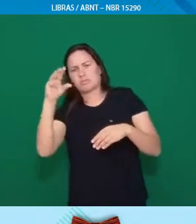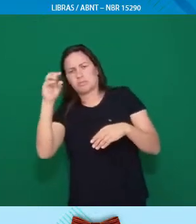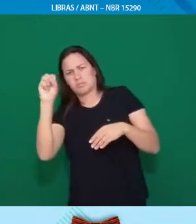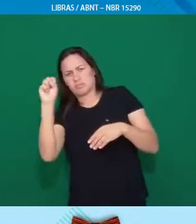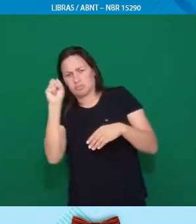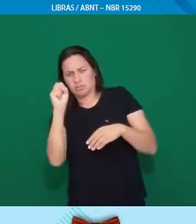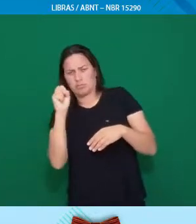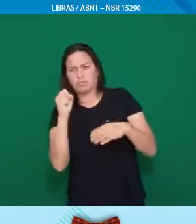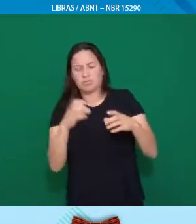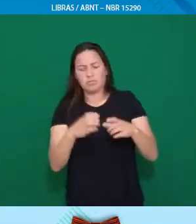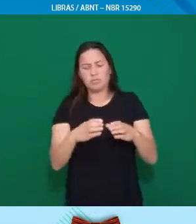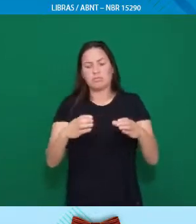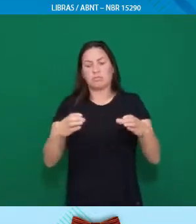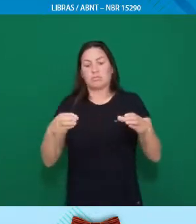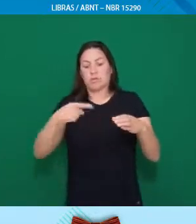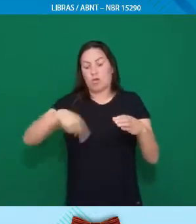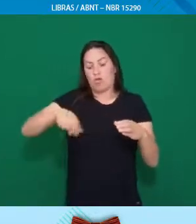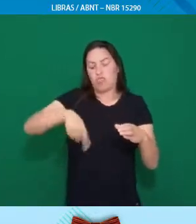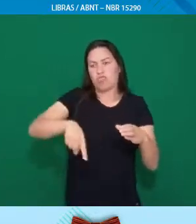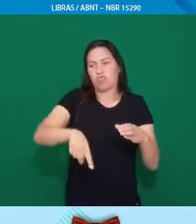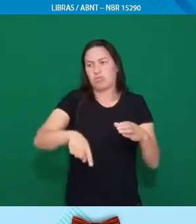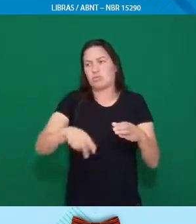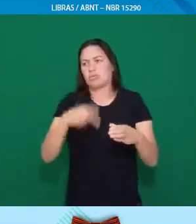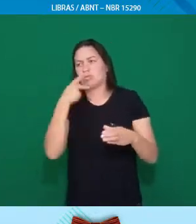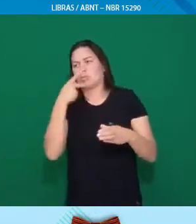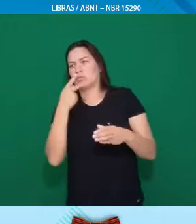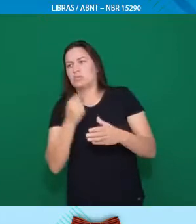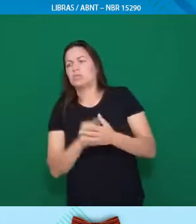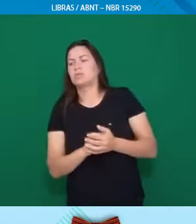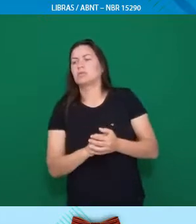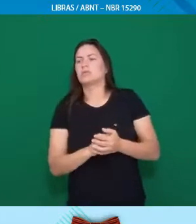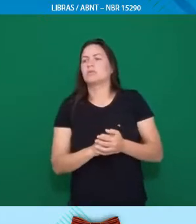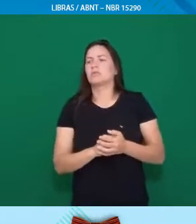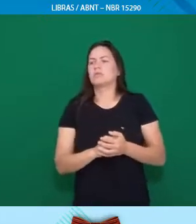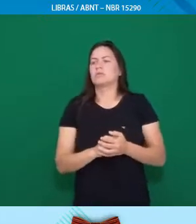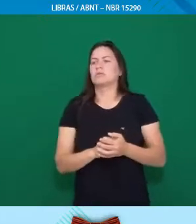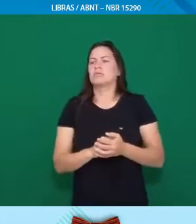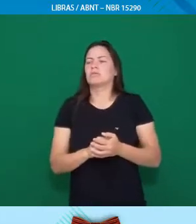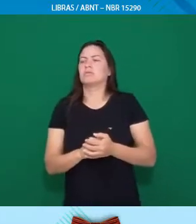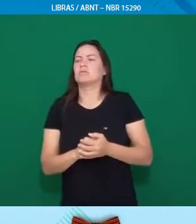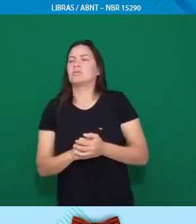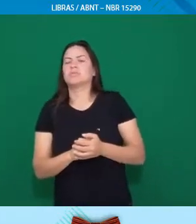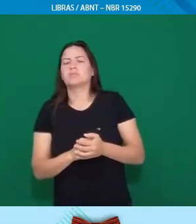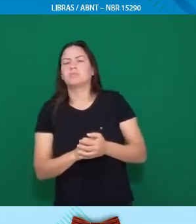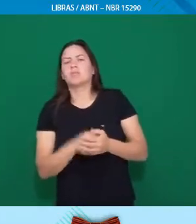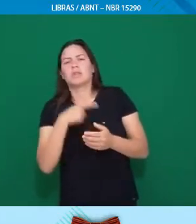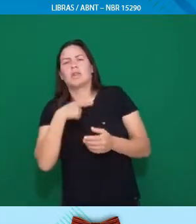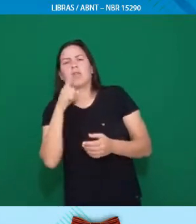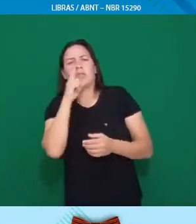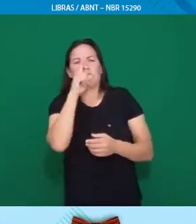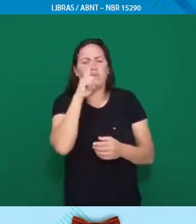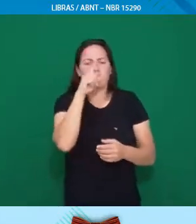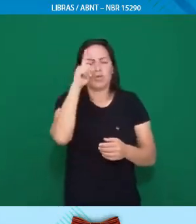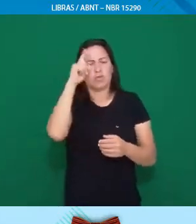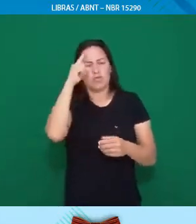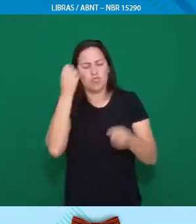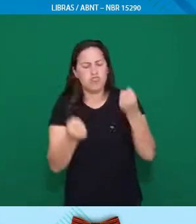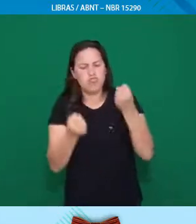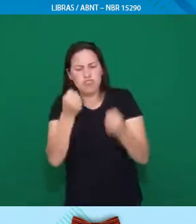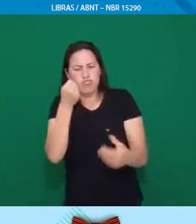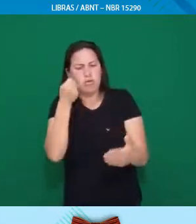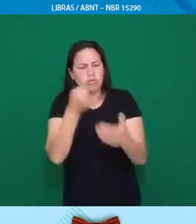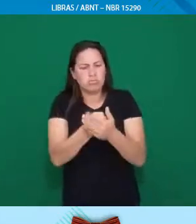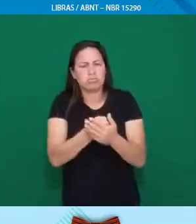um grandes né Muito frio profundos Muito obrigado pela palavra colega buracos muito profundos que estavam causando danos